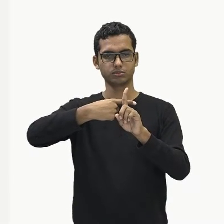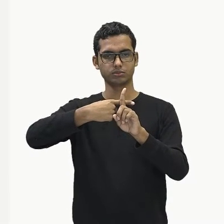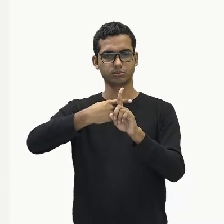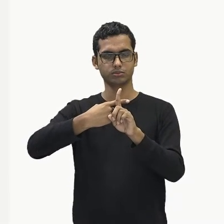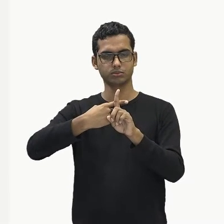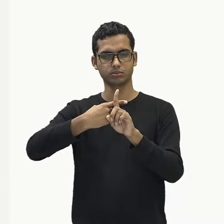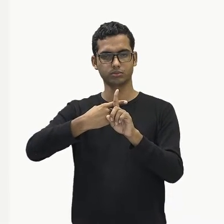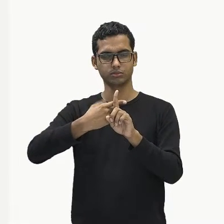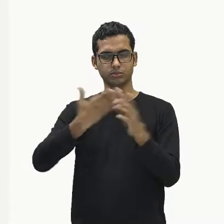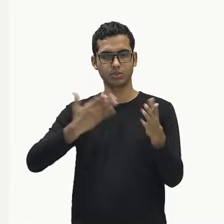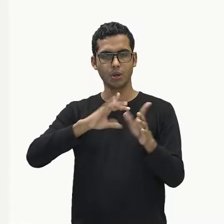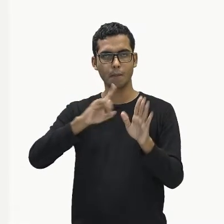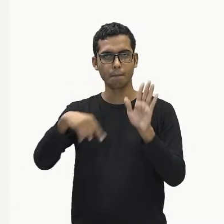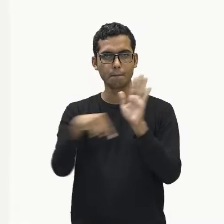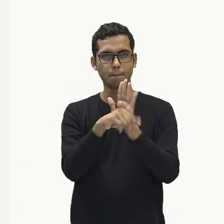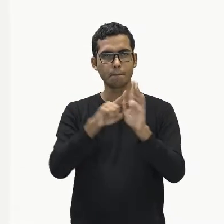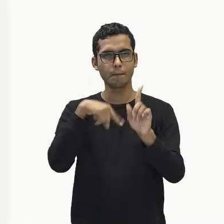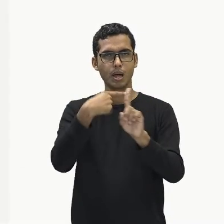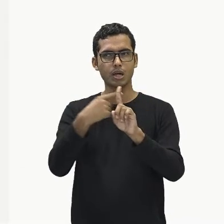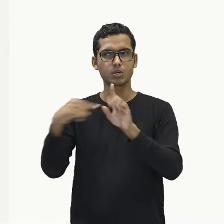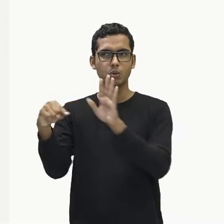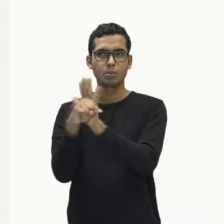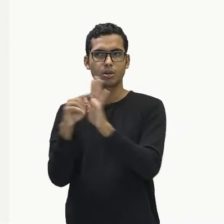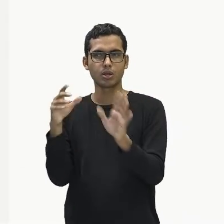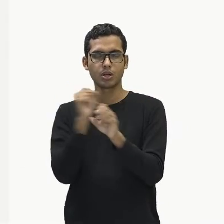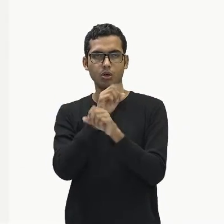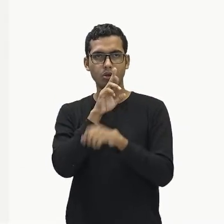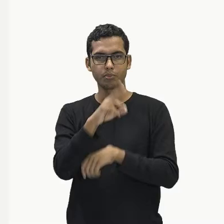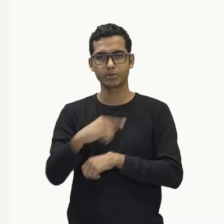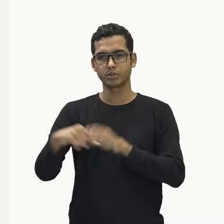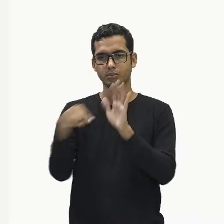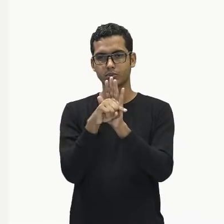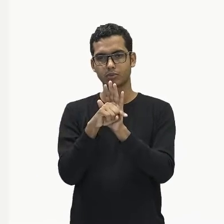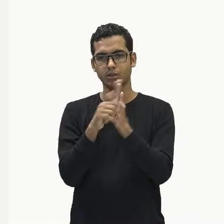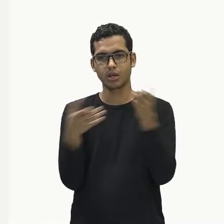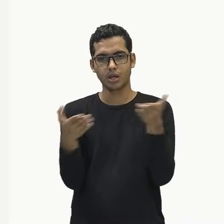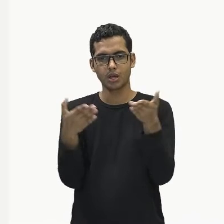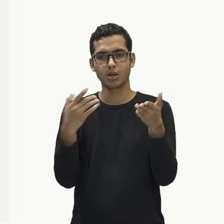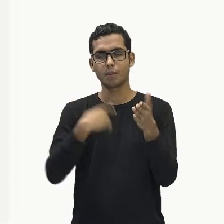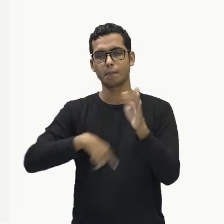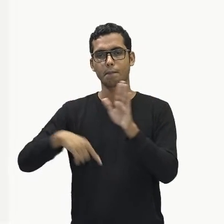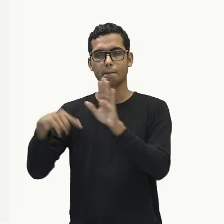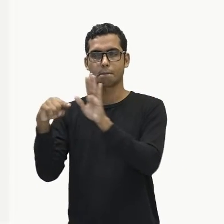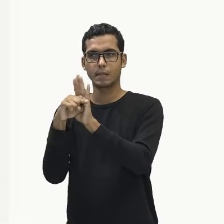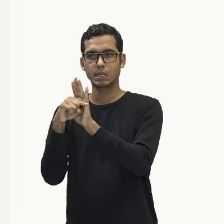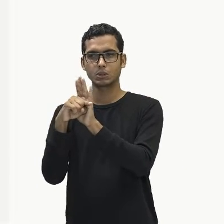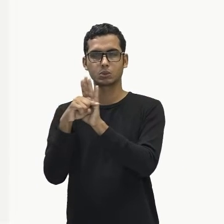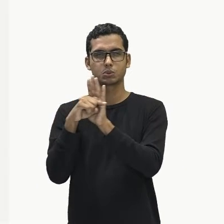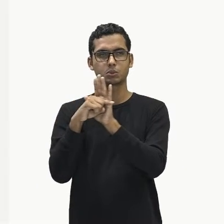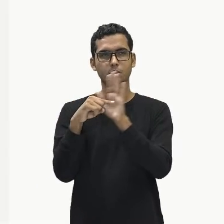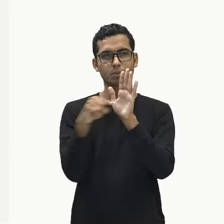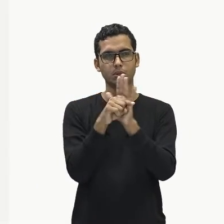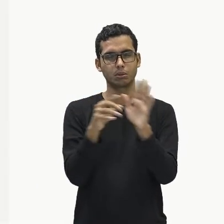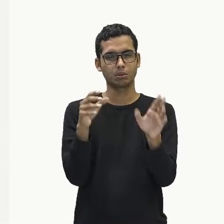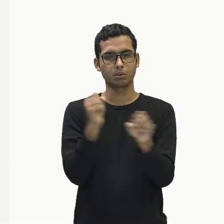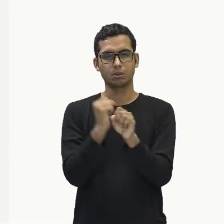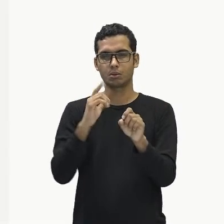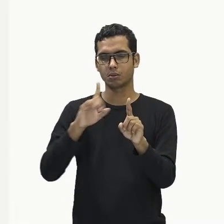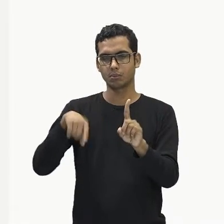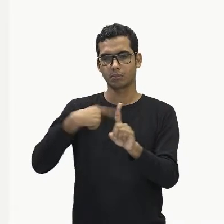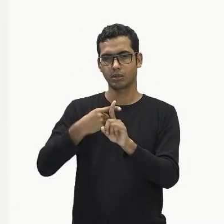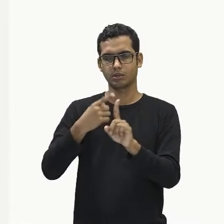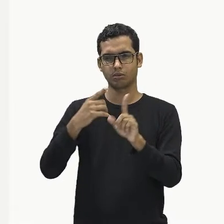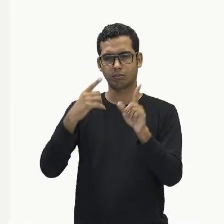Mais, ó, com menos, menos. E menos com menos, mais. Ficou confuso?